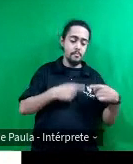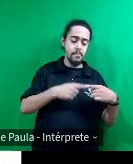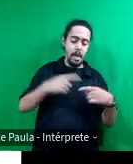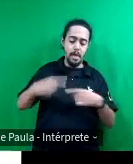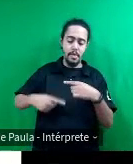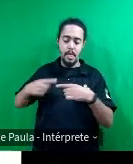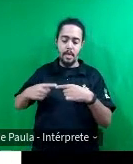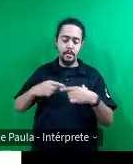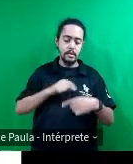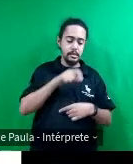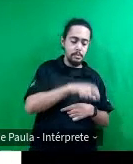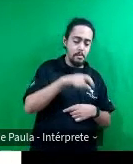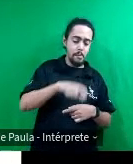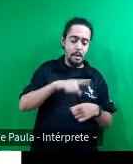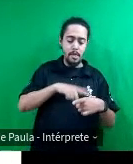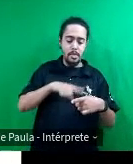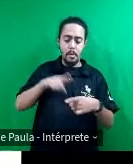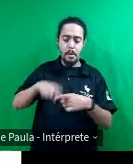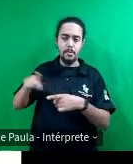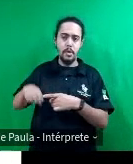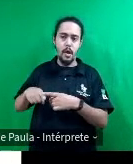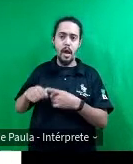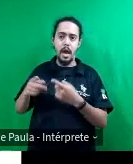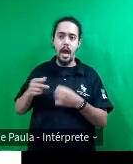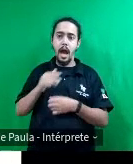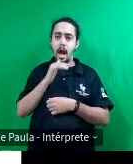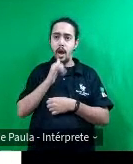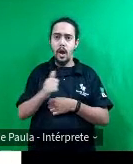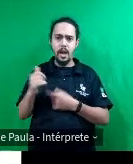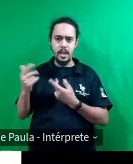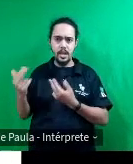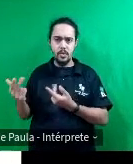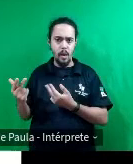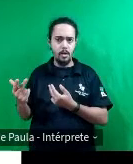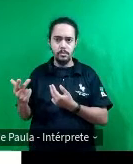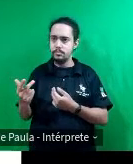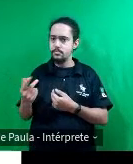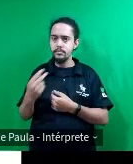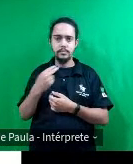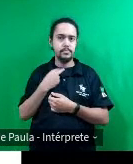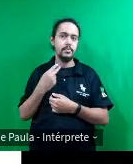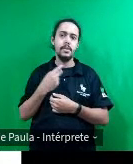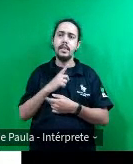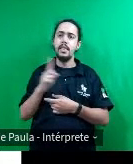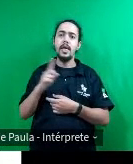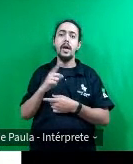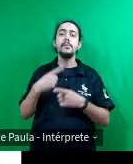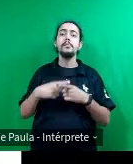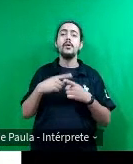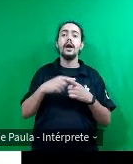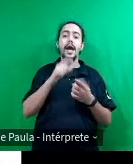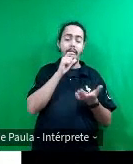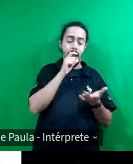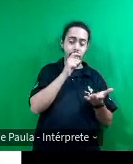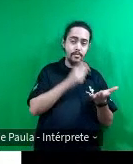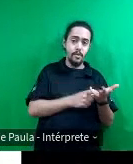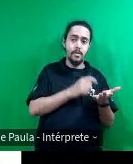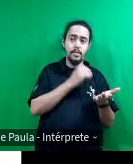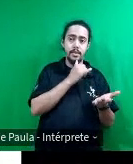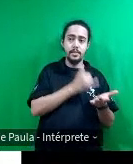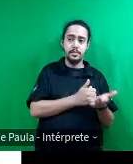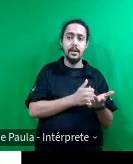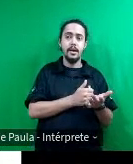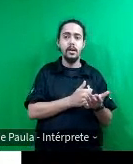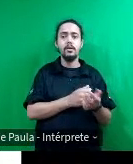mesma corrente. Não, aqui eu não tenho uma fonte de tensão. Se eu tivesse uma fonte de tensão aqui,